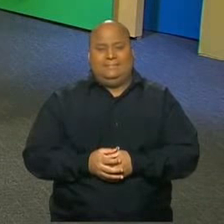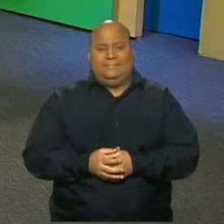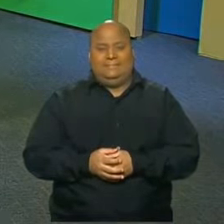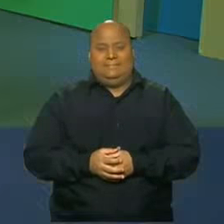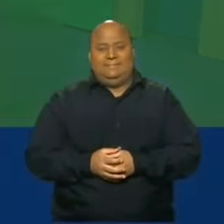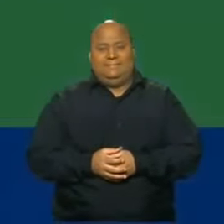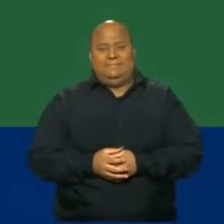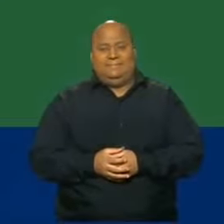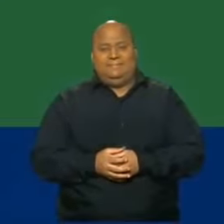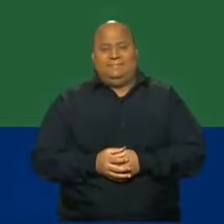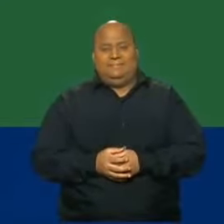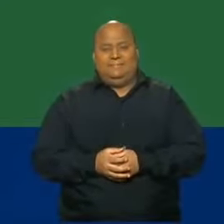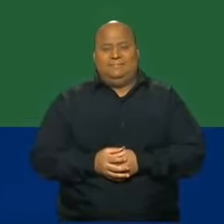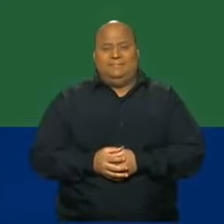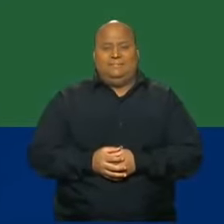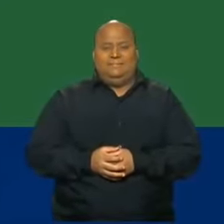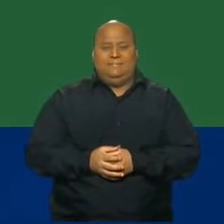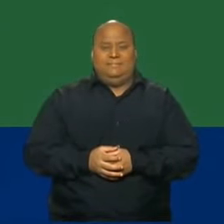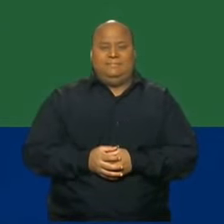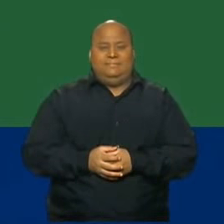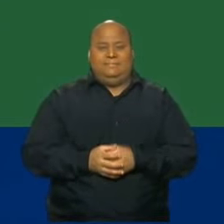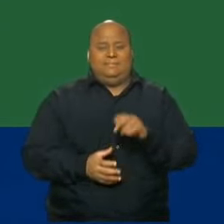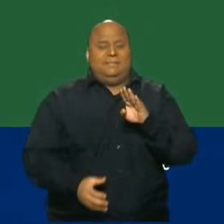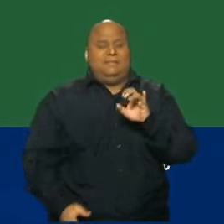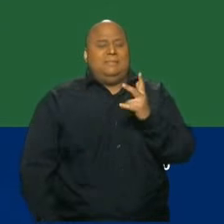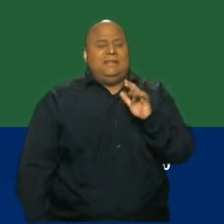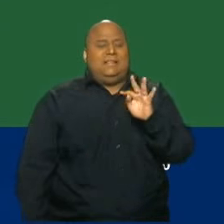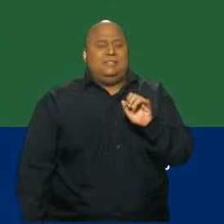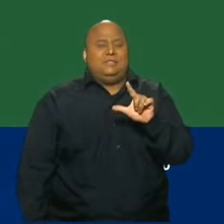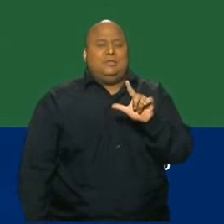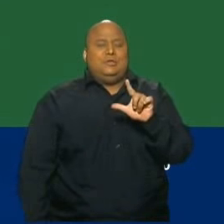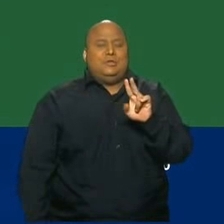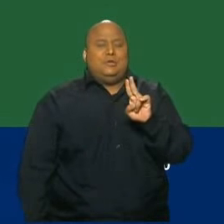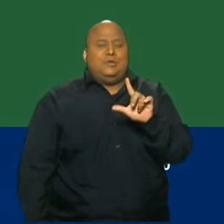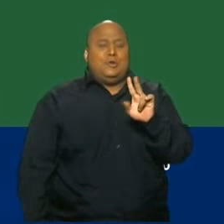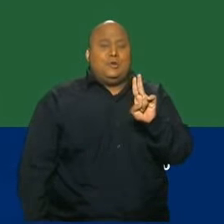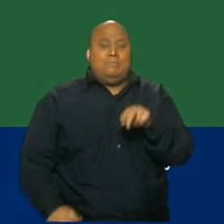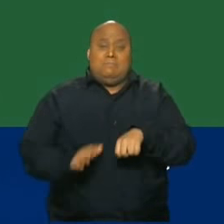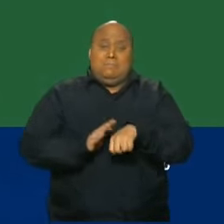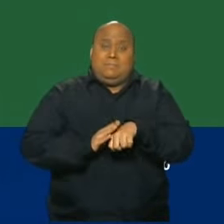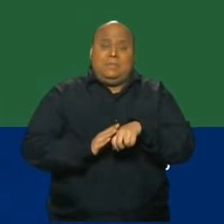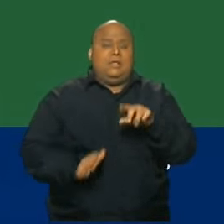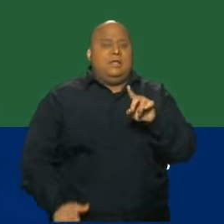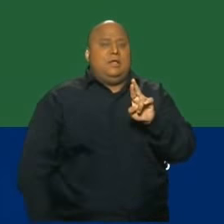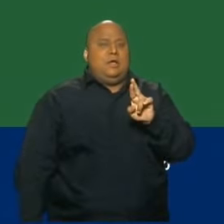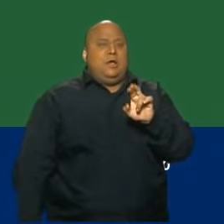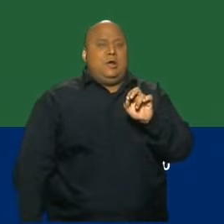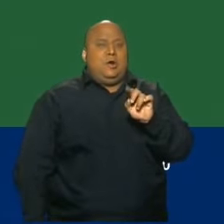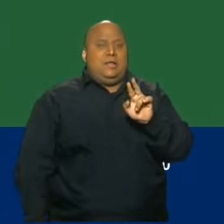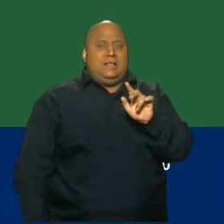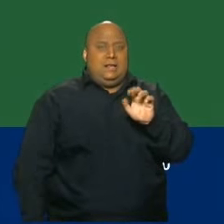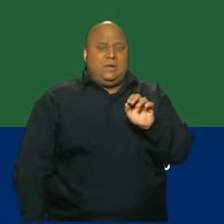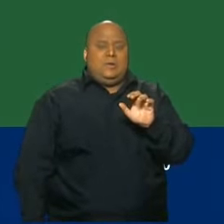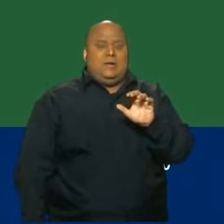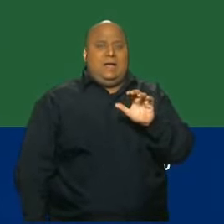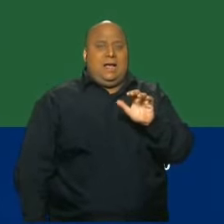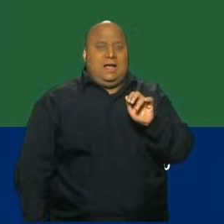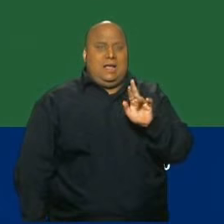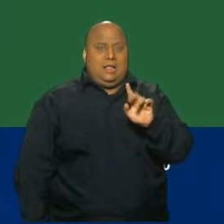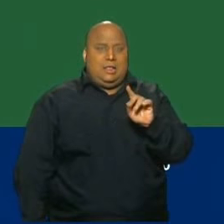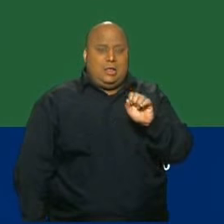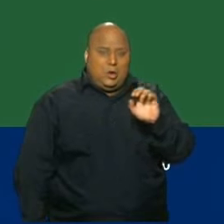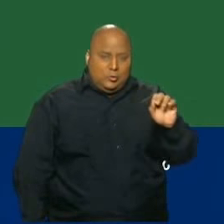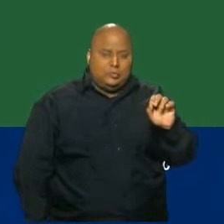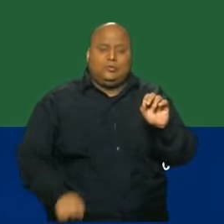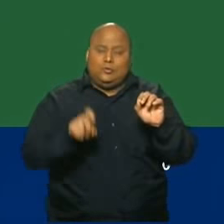Diga pra Lulu. Bilhetinho pra Lulu. Autoria, Rodrigo Cardoso. Interpretação,